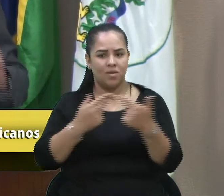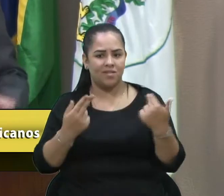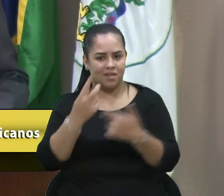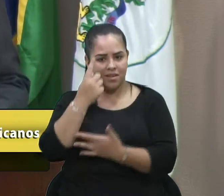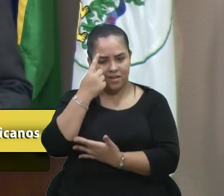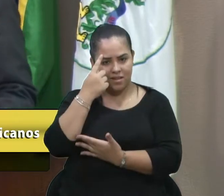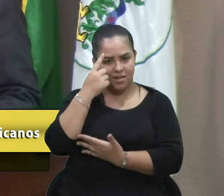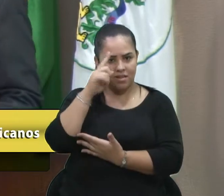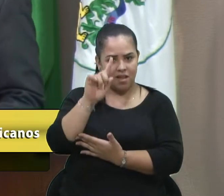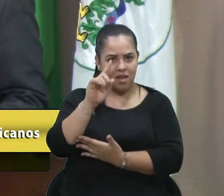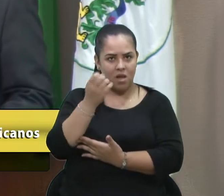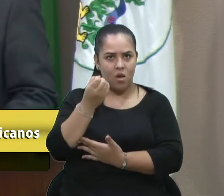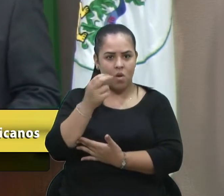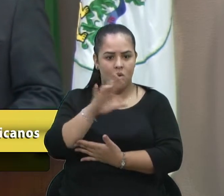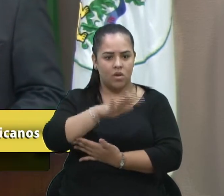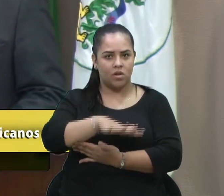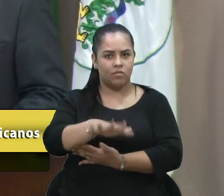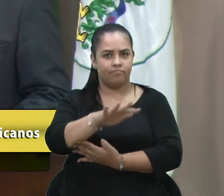ou religião.